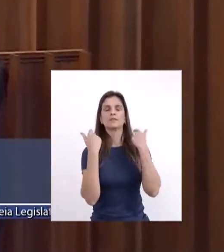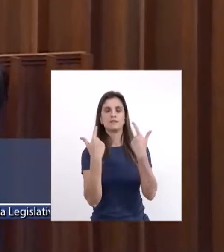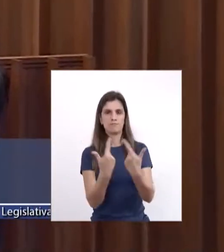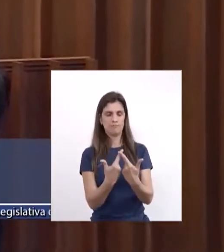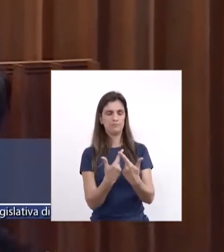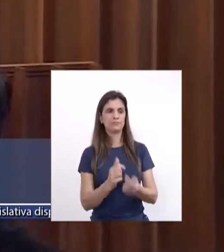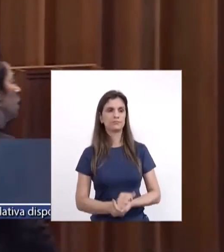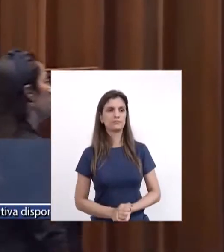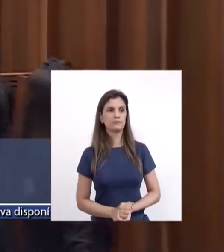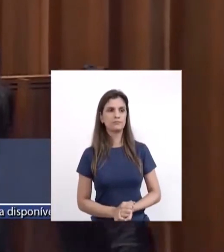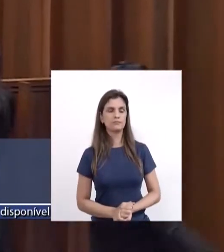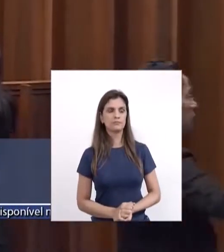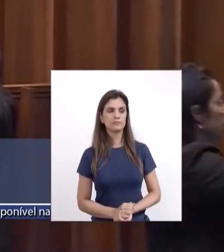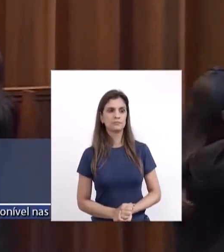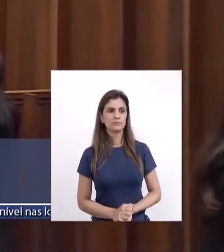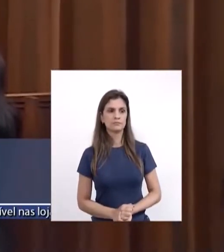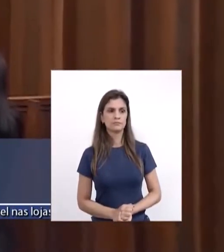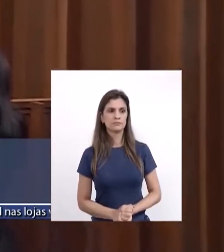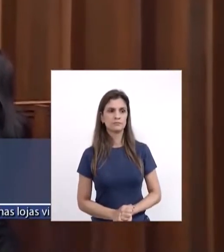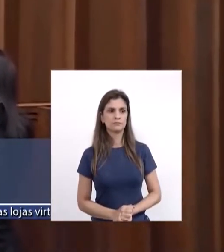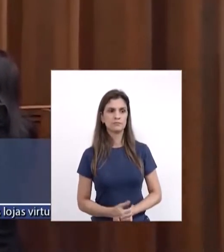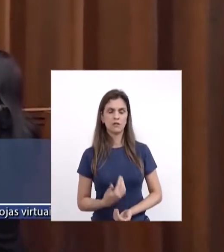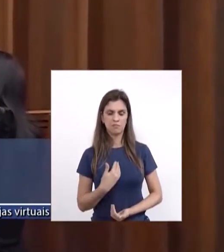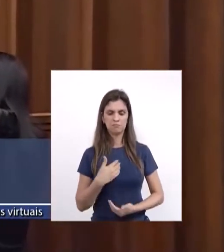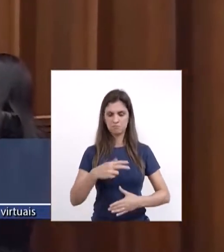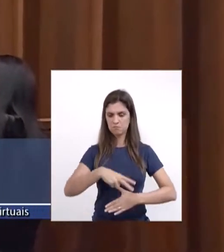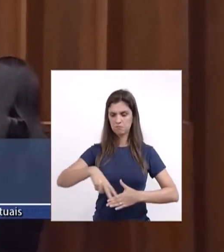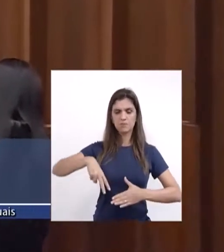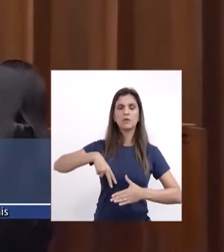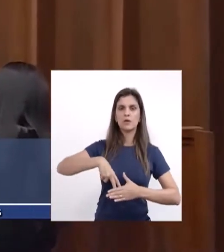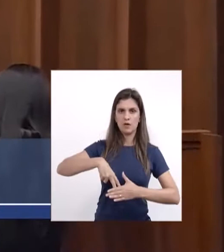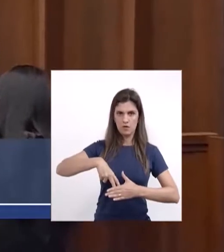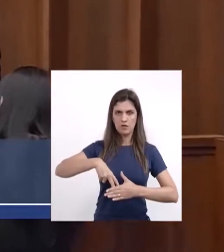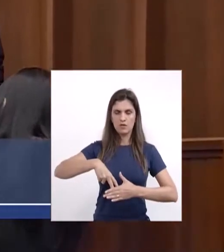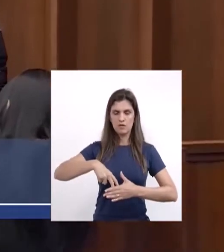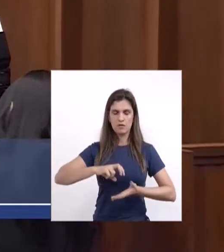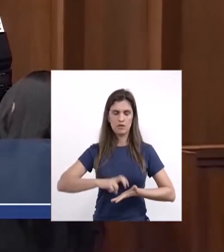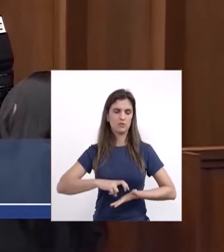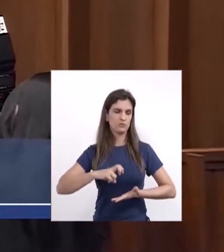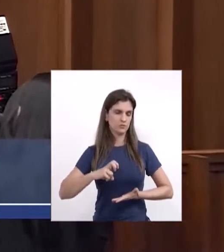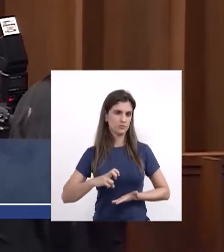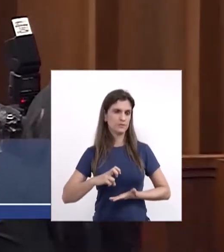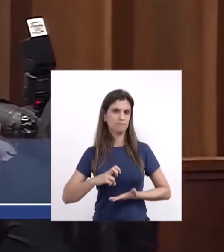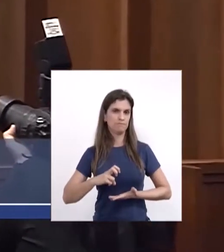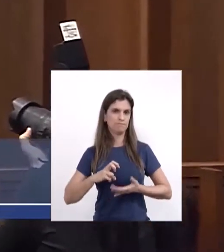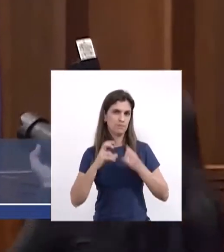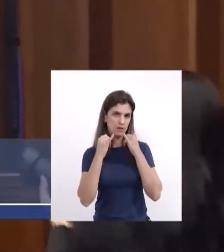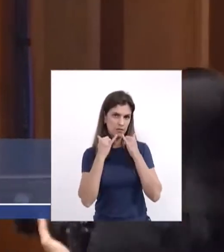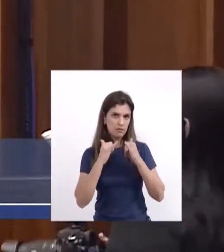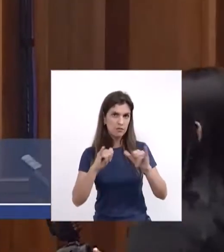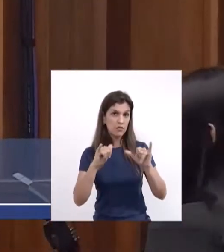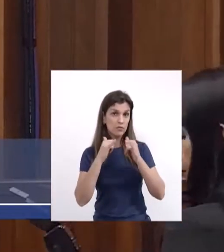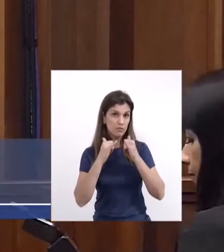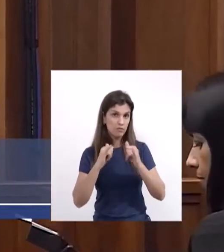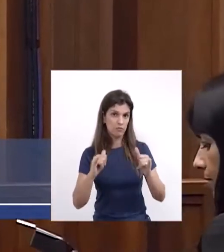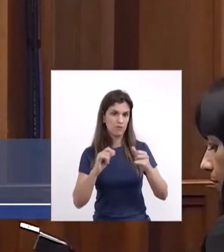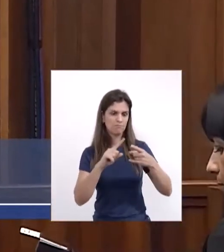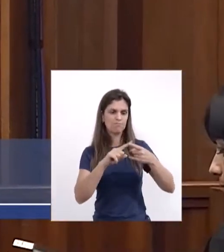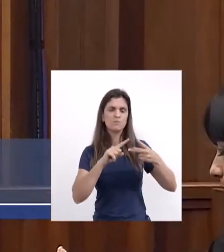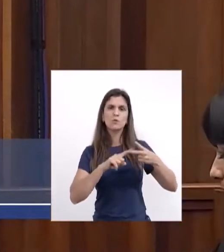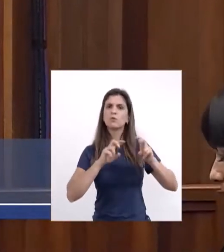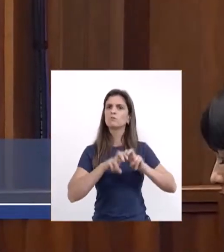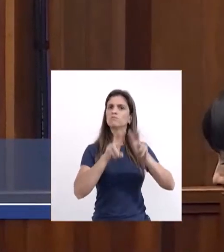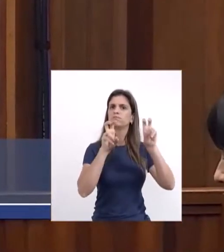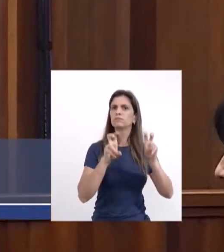Eu ocupo essa tribuna nesta manhã para abordar dois